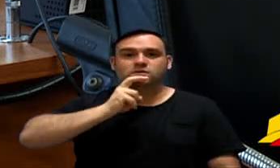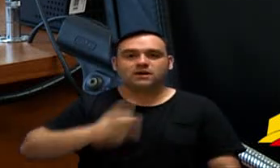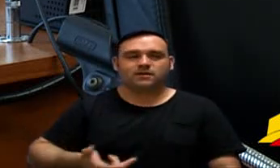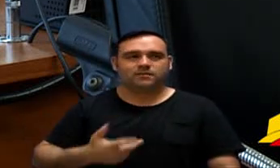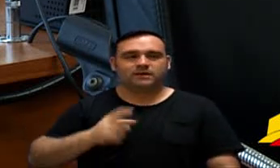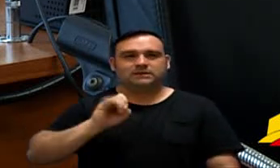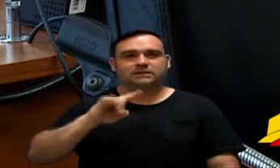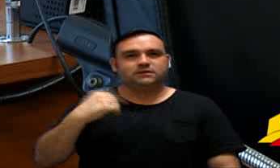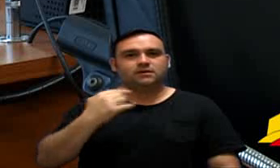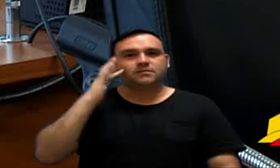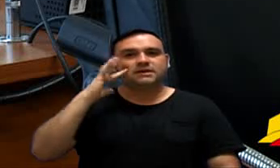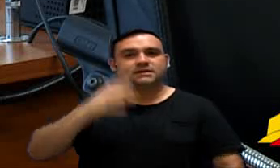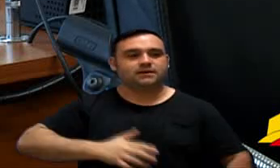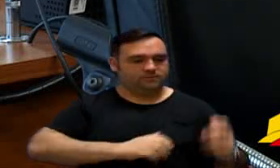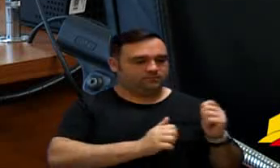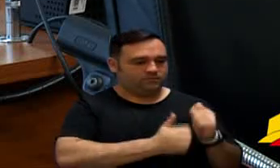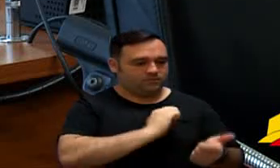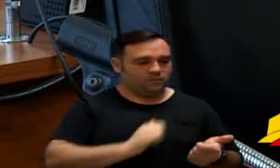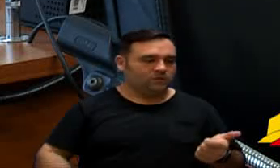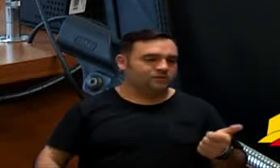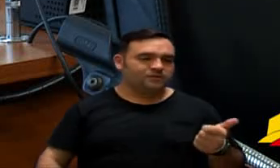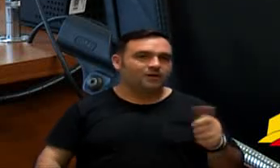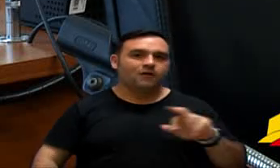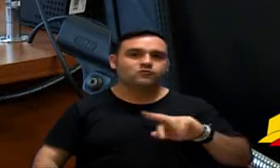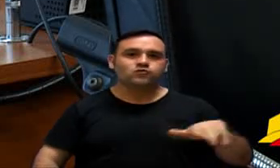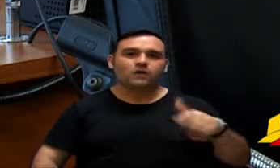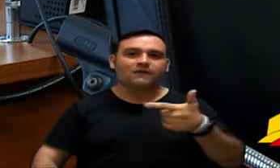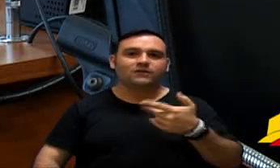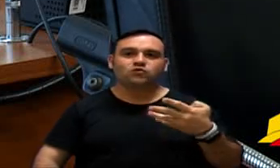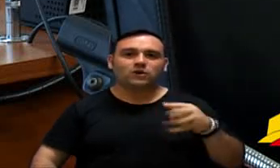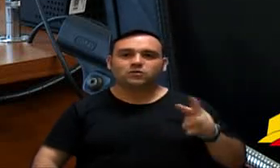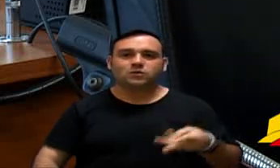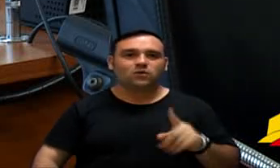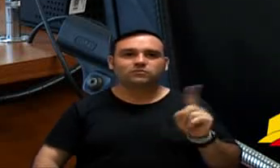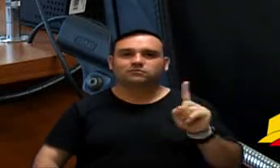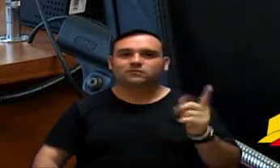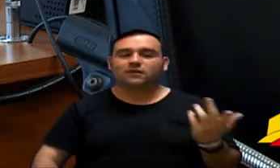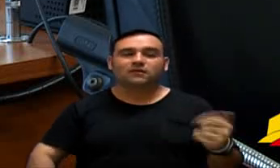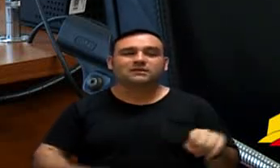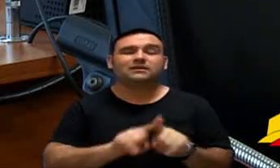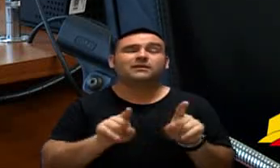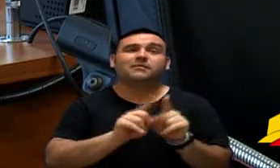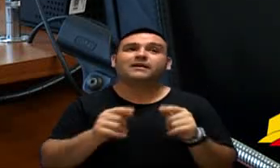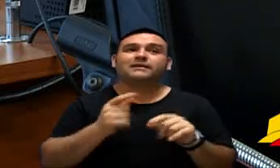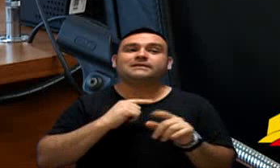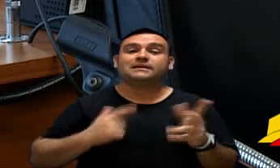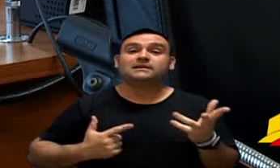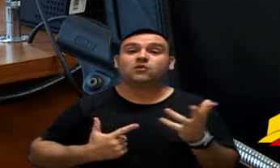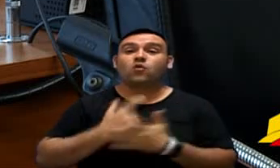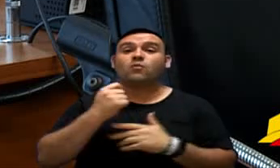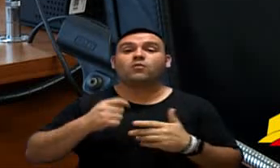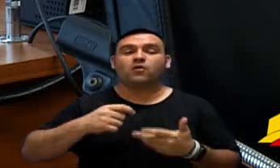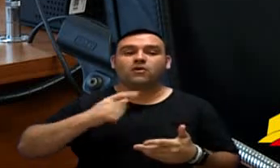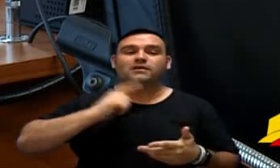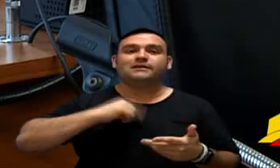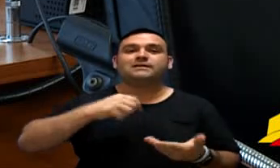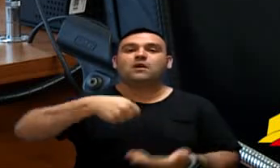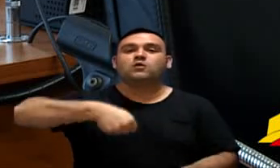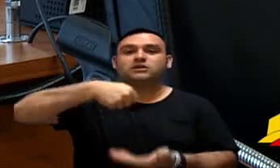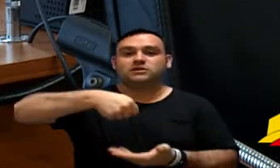Se a gente pegar do esporte, não chega a 24 milhões. E nós tivemos a compra de um kit de